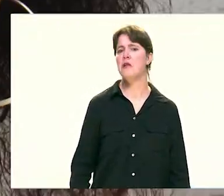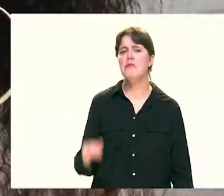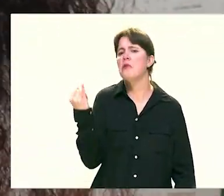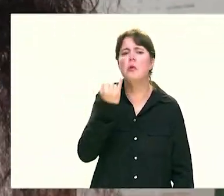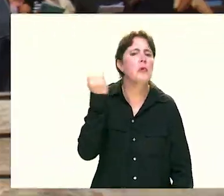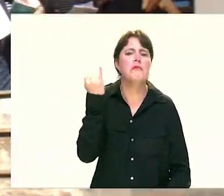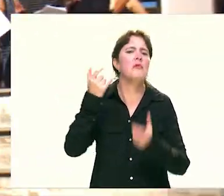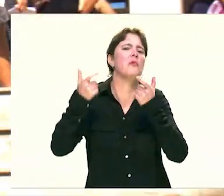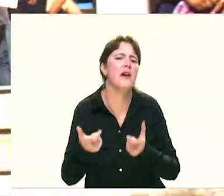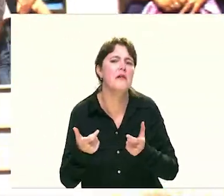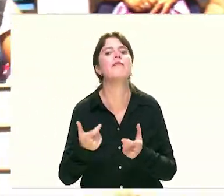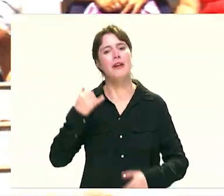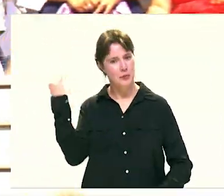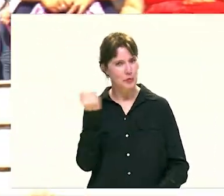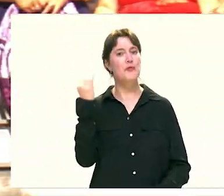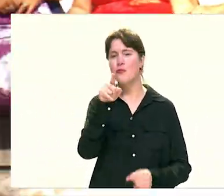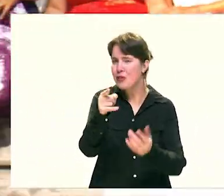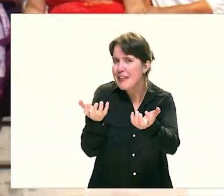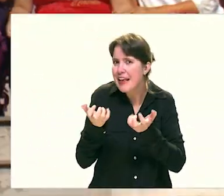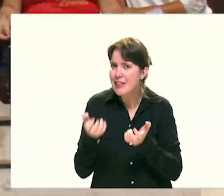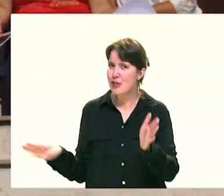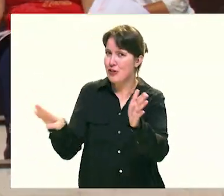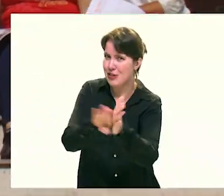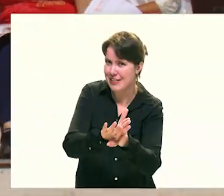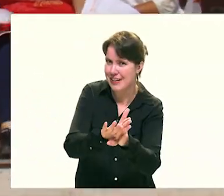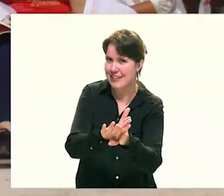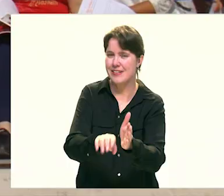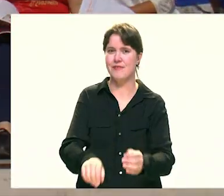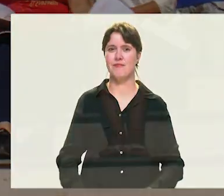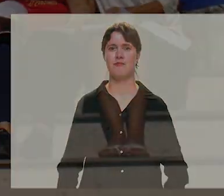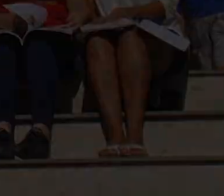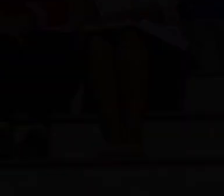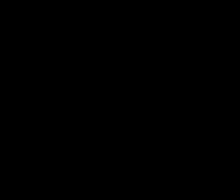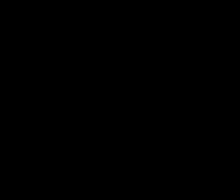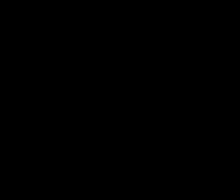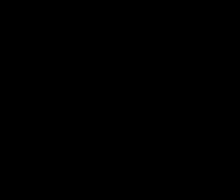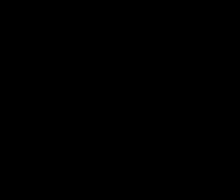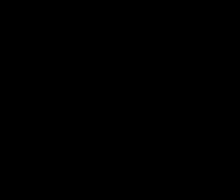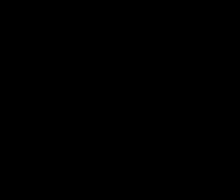Jaguarão. Não importa o lugar, o que importa é onde você quer chegar.